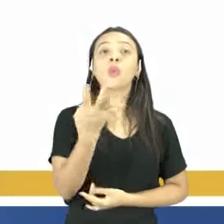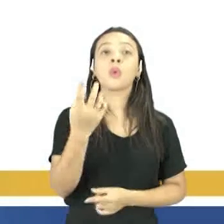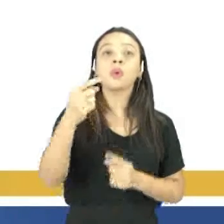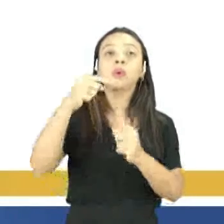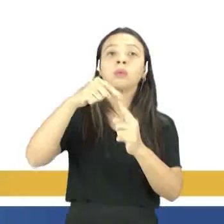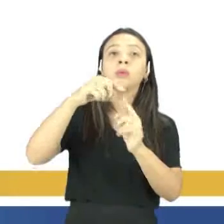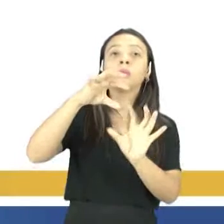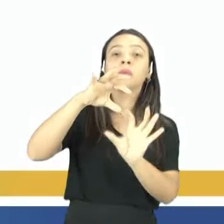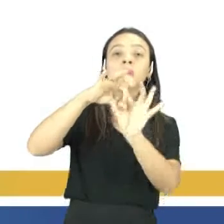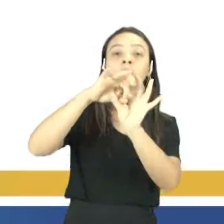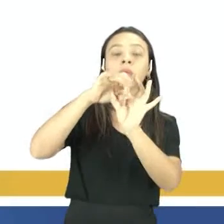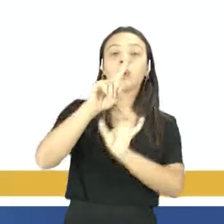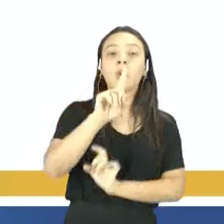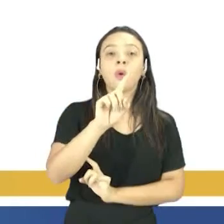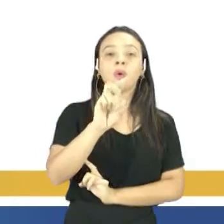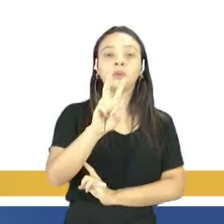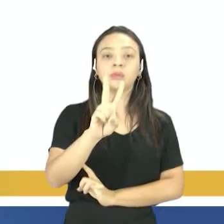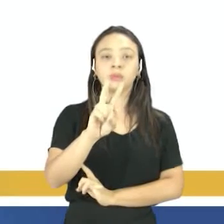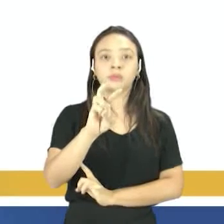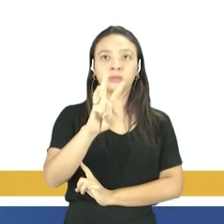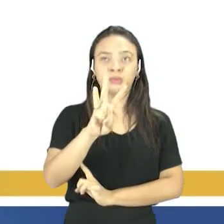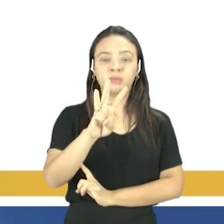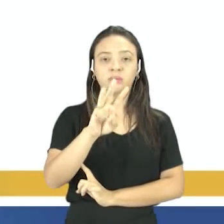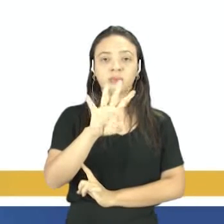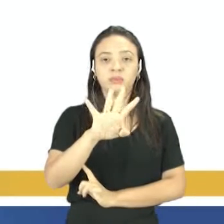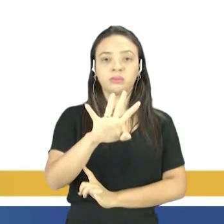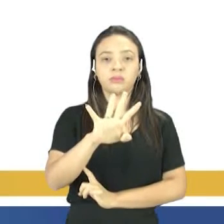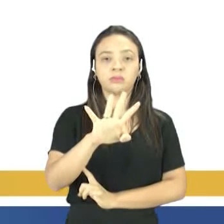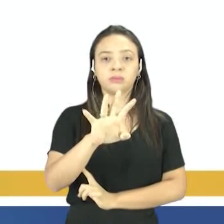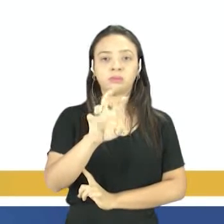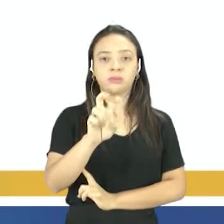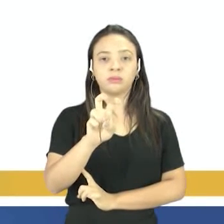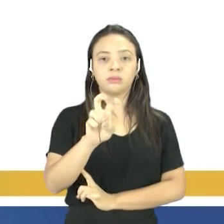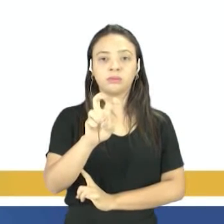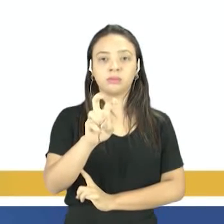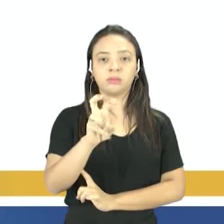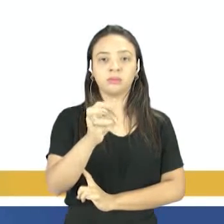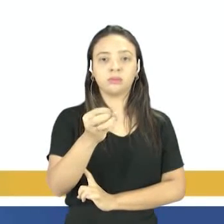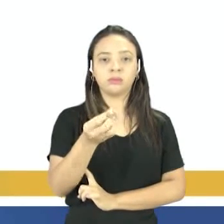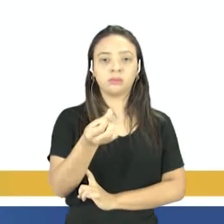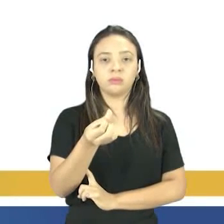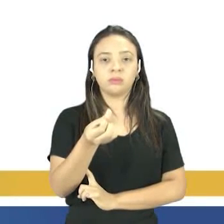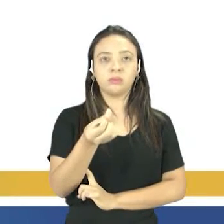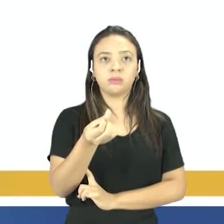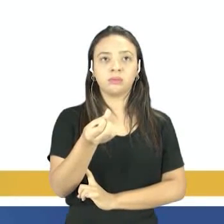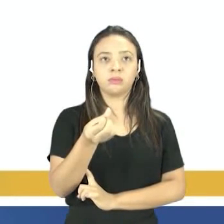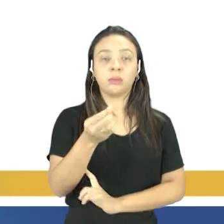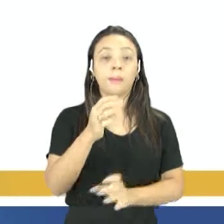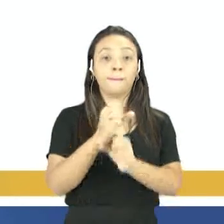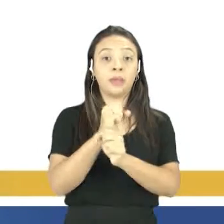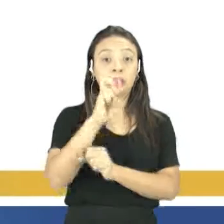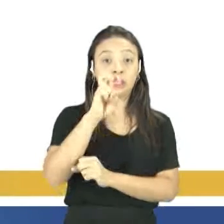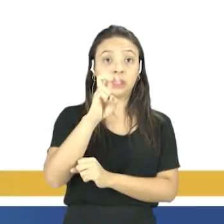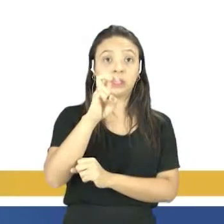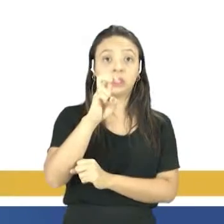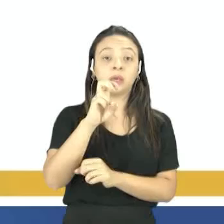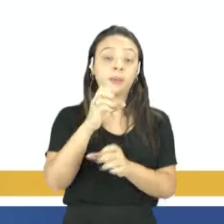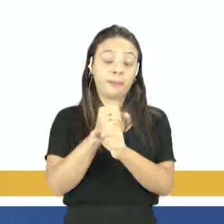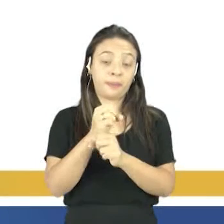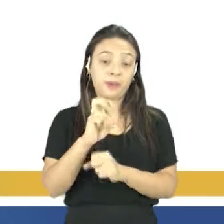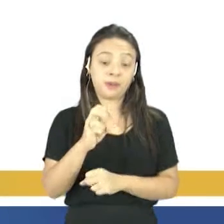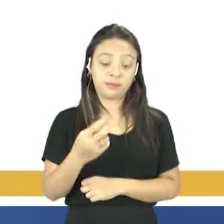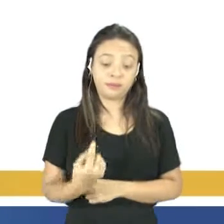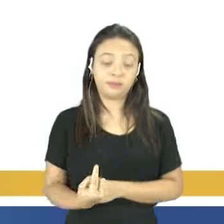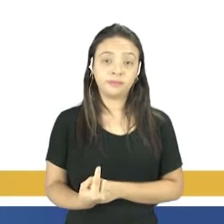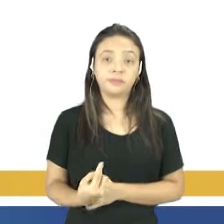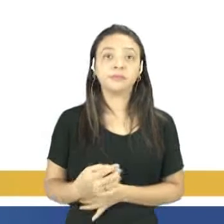arestas? 1, 2, 3, 4, 5. Mais 5 aqui em cima, mais 5 aqui embaixo,